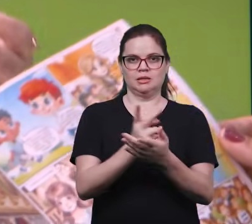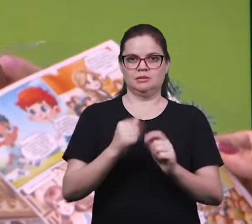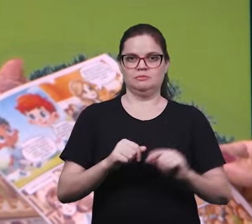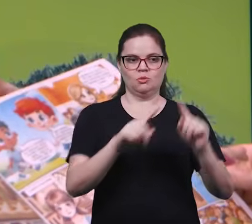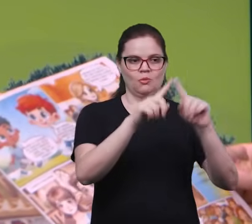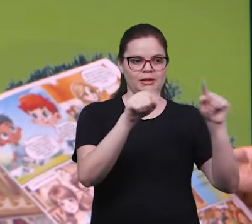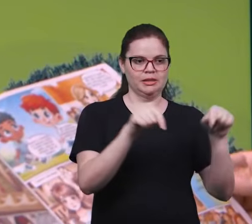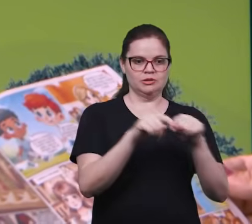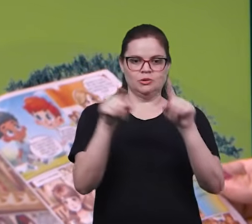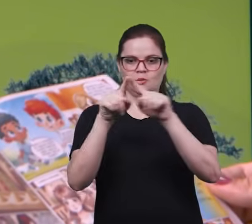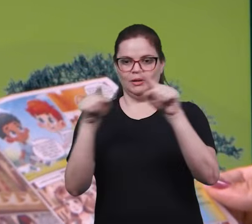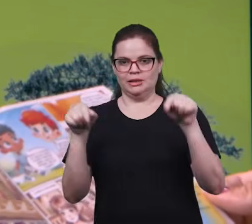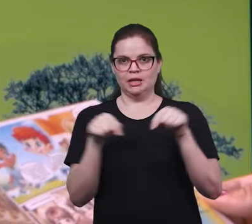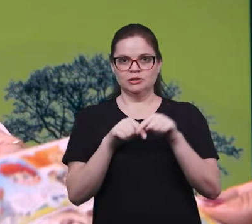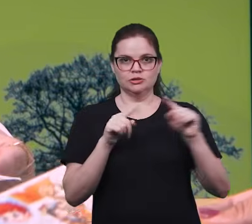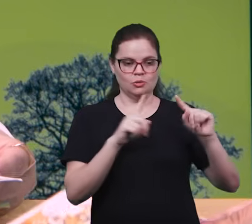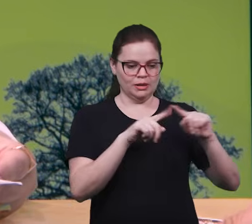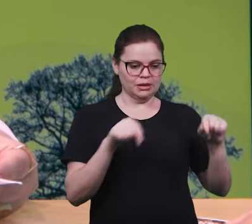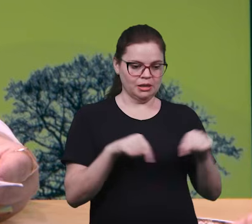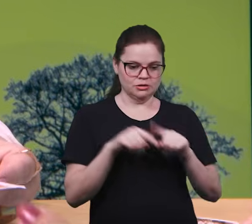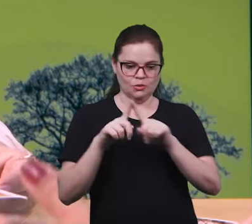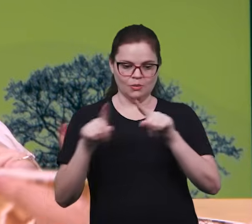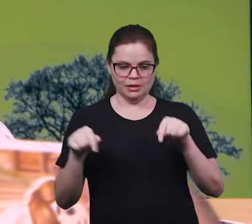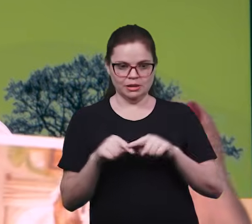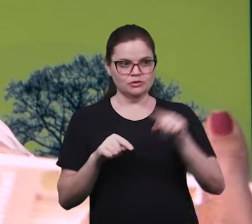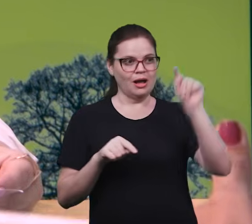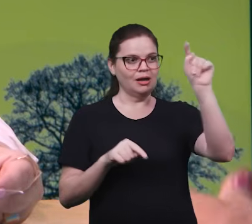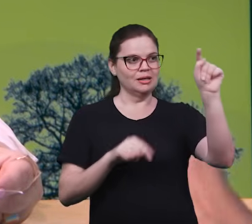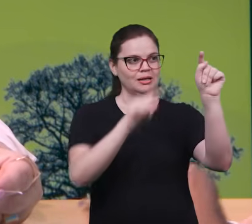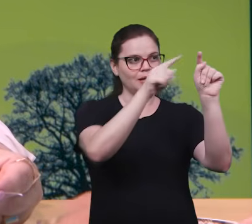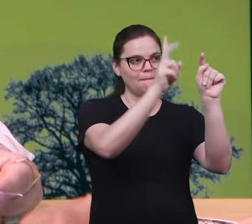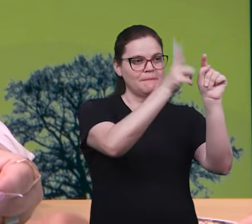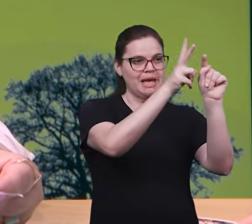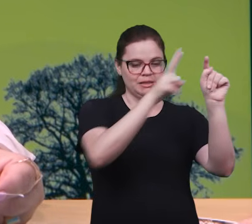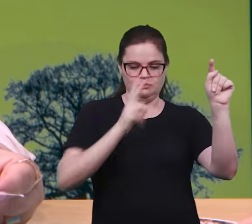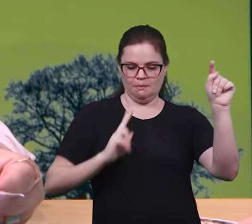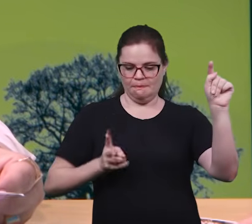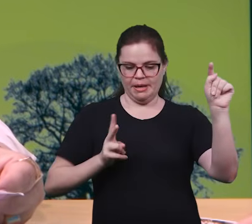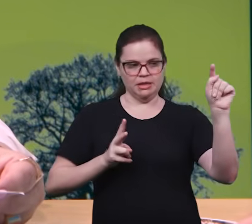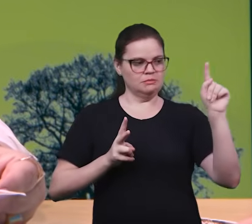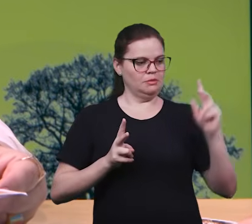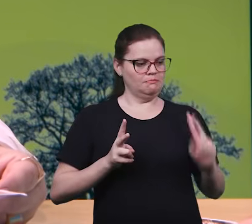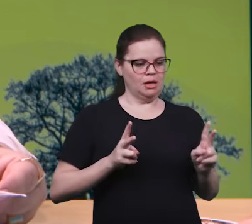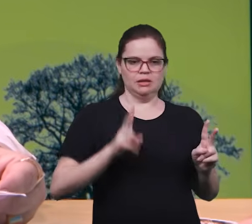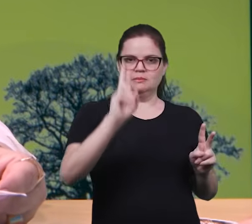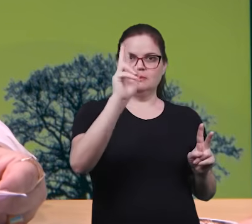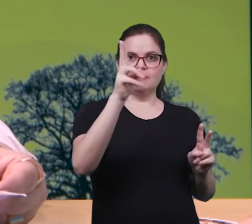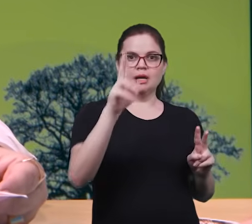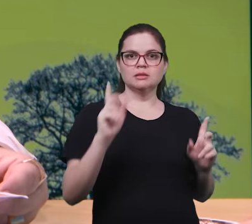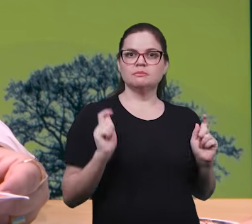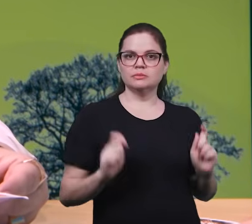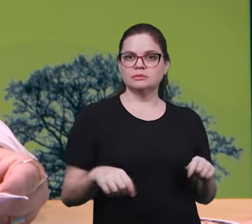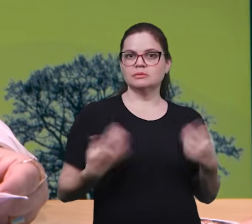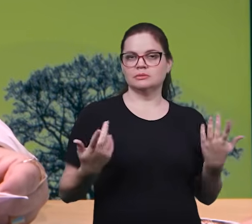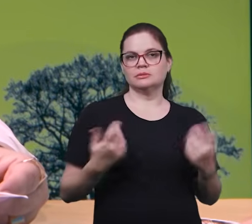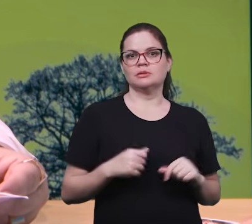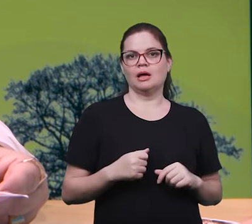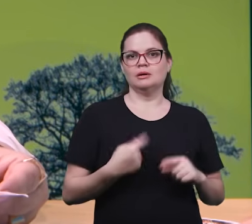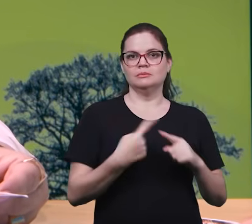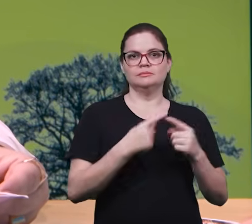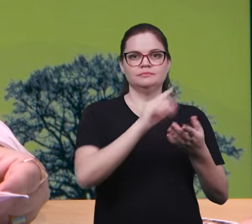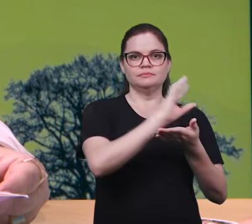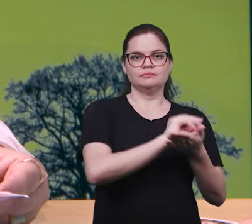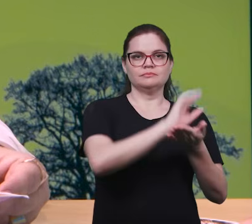o outro. Eu consigo fazer a criança lá da capa, no primeiro quadro, no segundo, no último. A gente consegue reproduzir